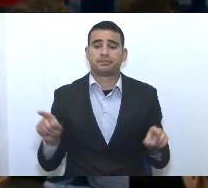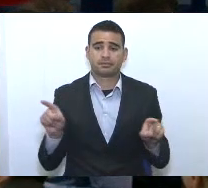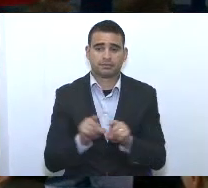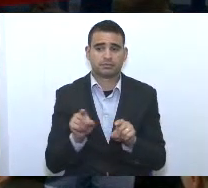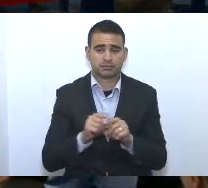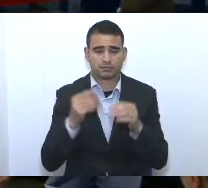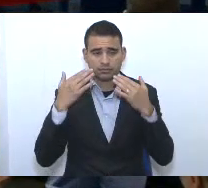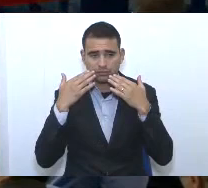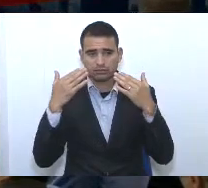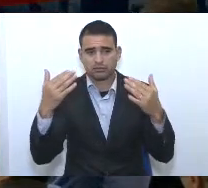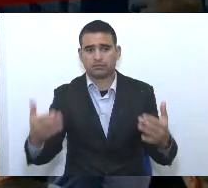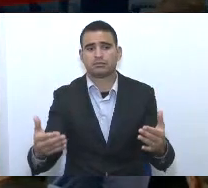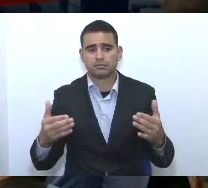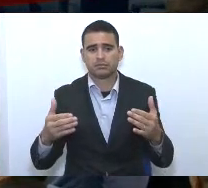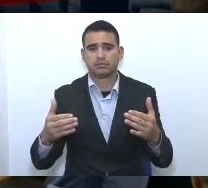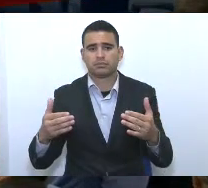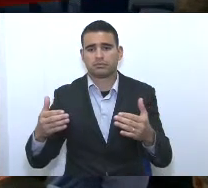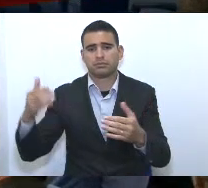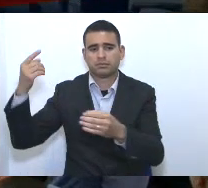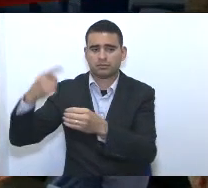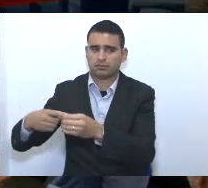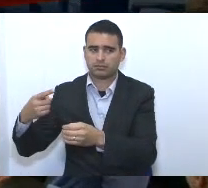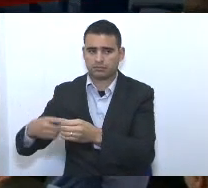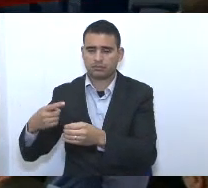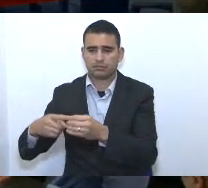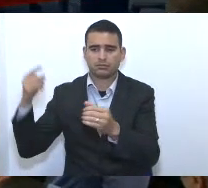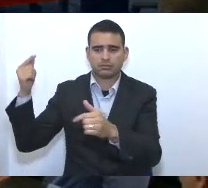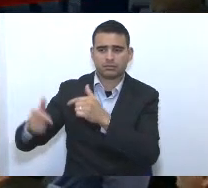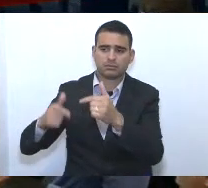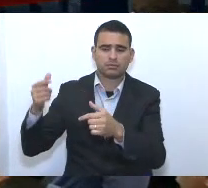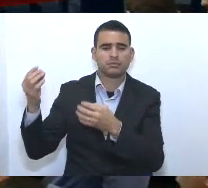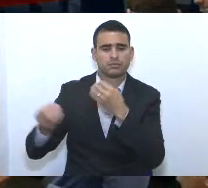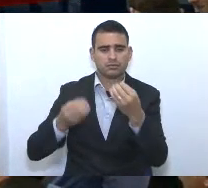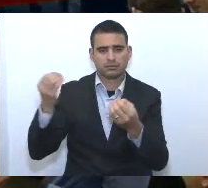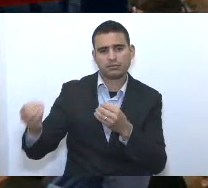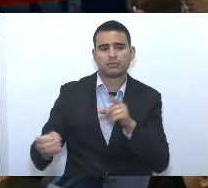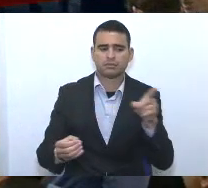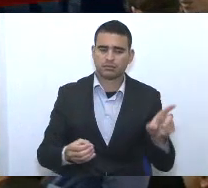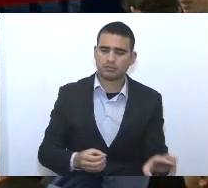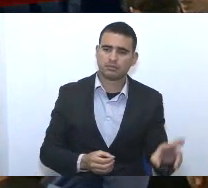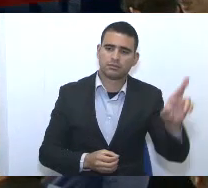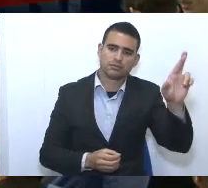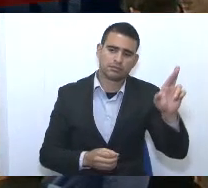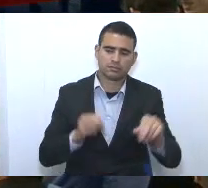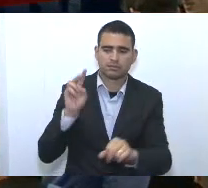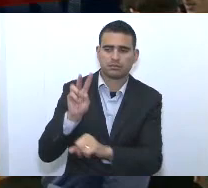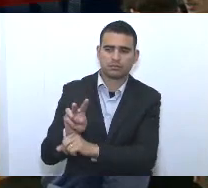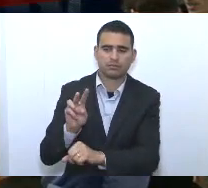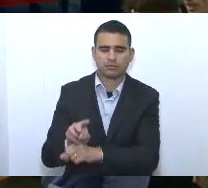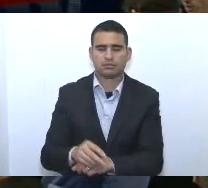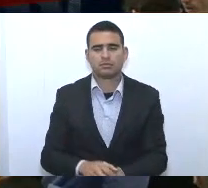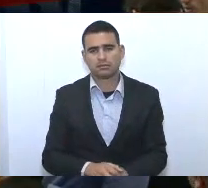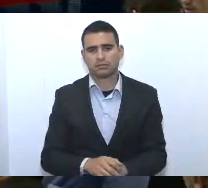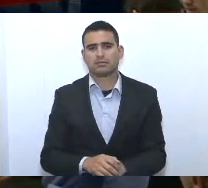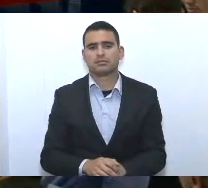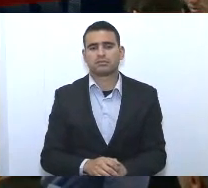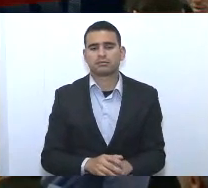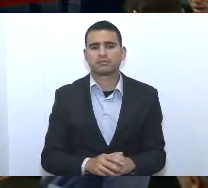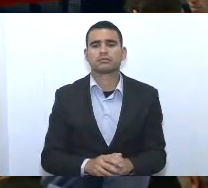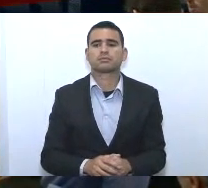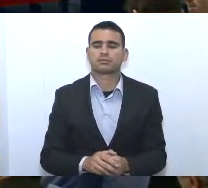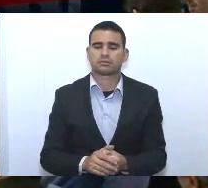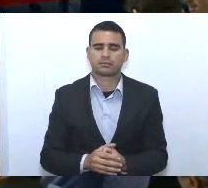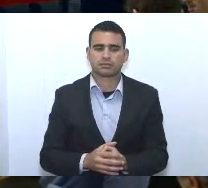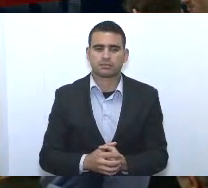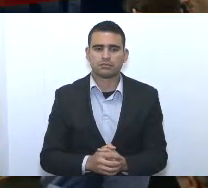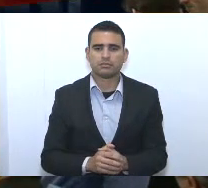representação judicial do município nas questões trabalhistas. Dirigir as ações necessárias, adequadas, para a prevenção das demandas